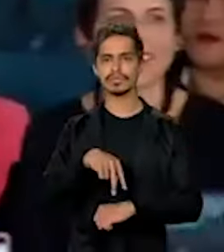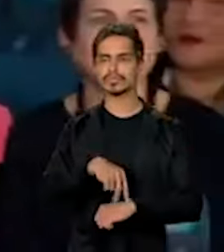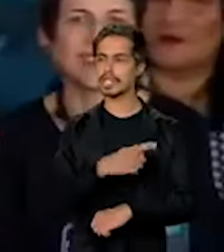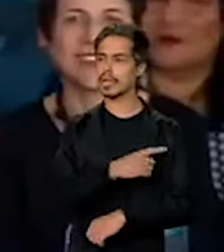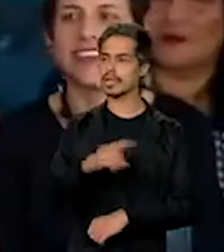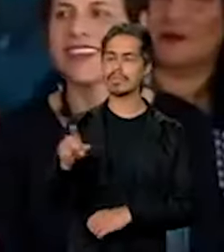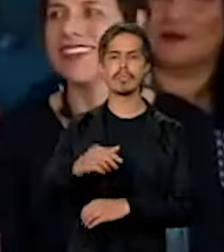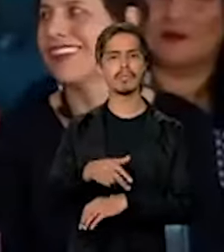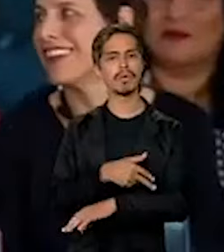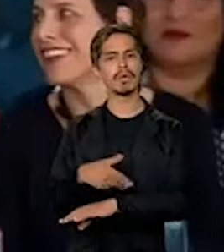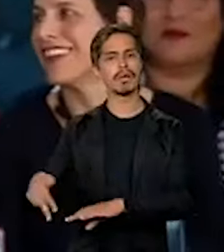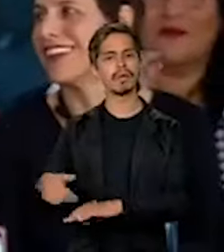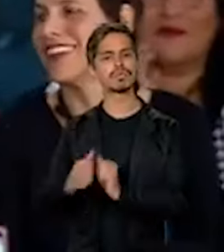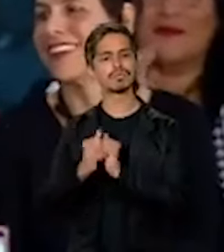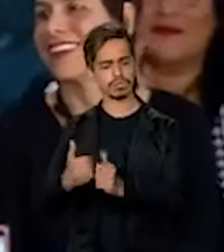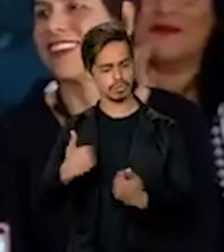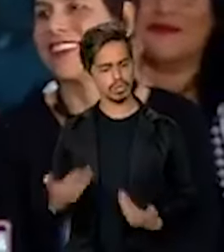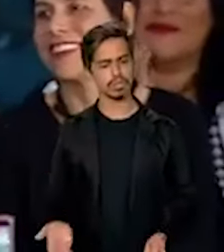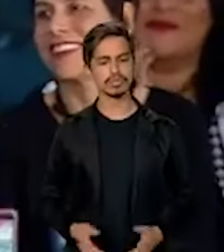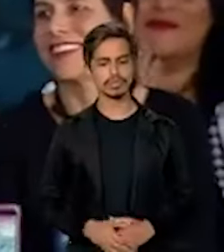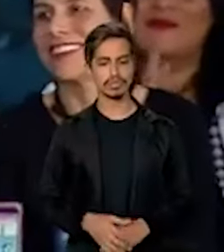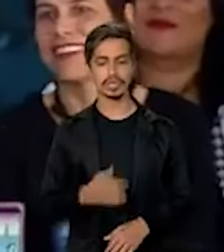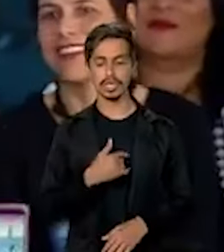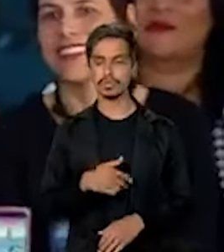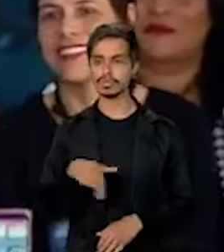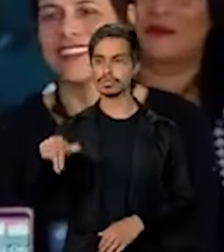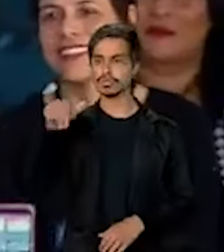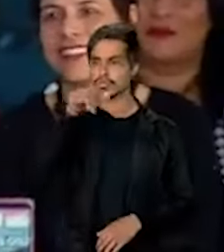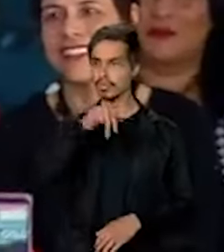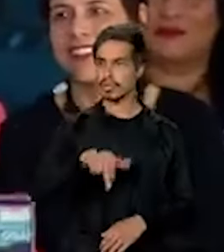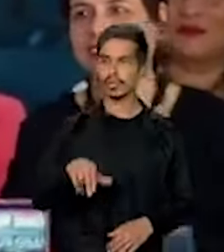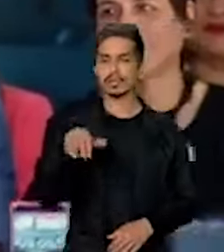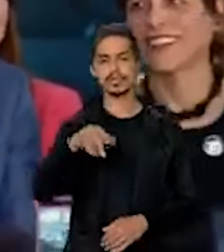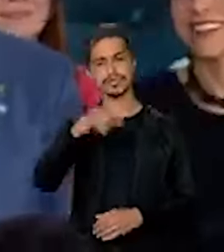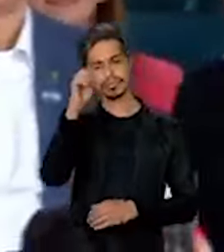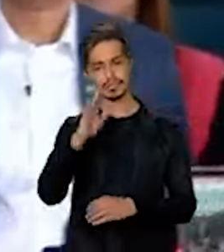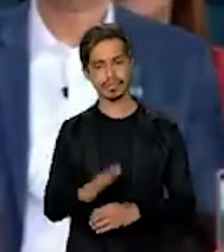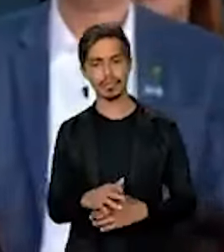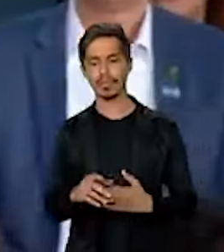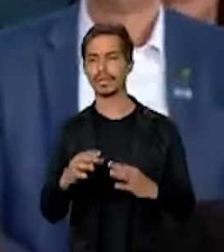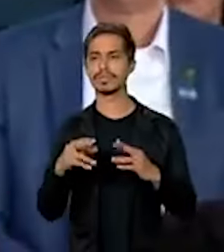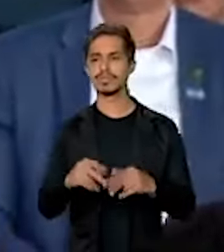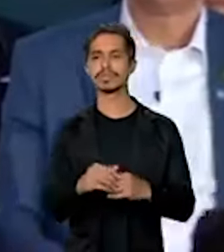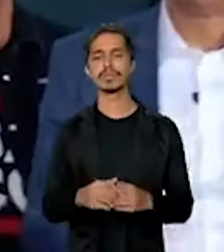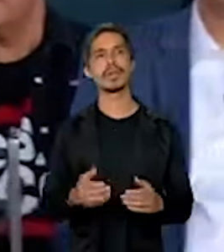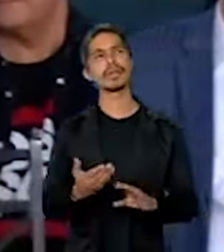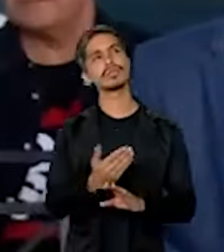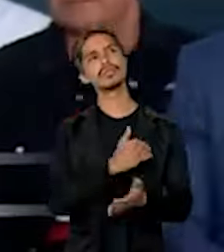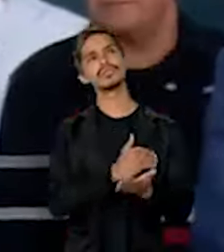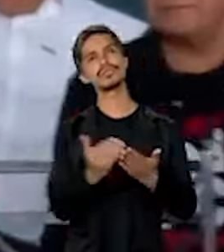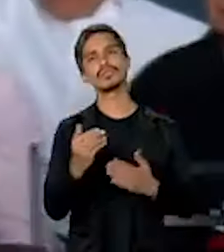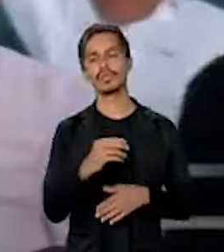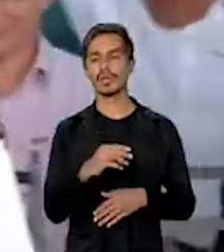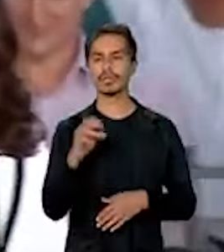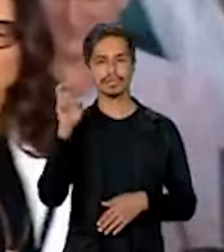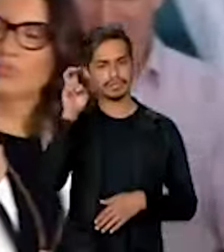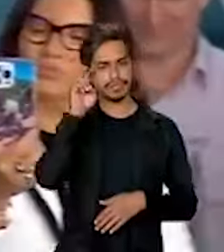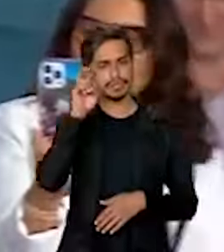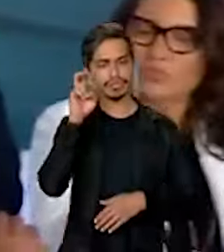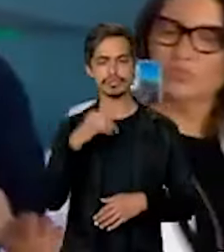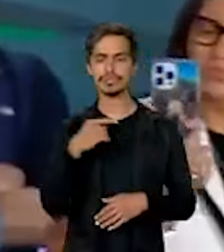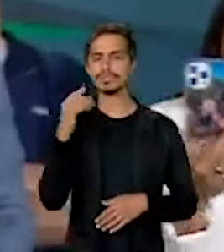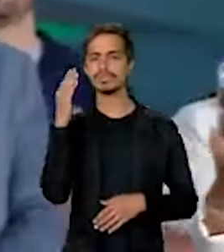para a rua para andar. Eu estou andando nesse país desde quinta-feira. Eu já fui a Minas Gerais, já fui a Belo